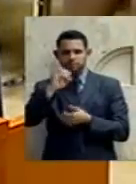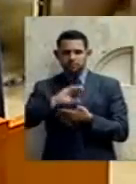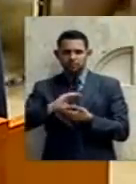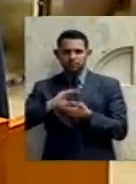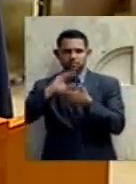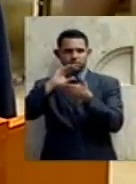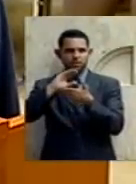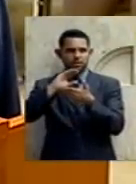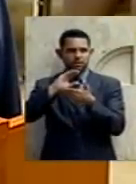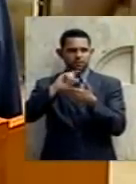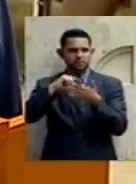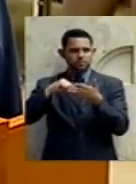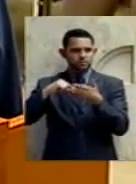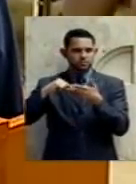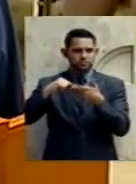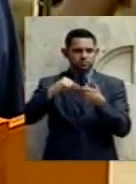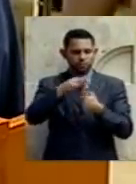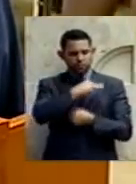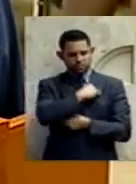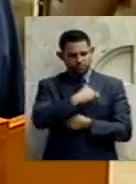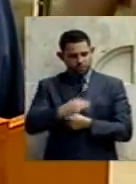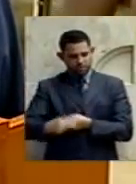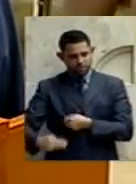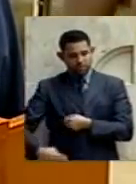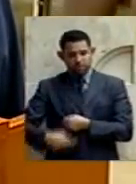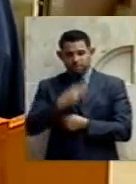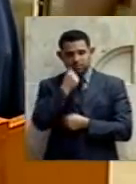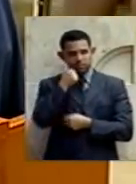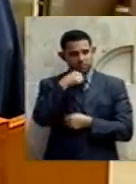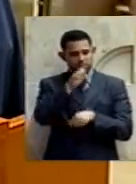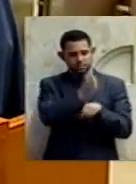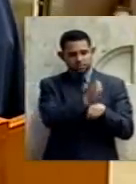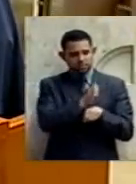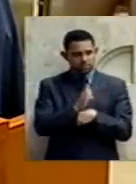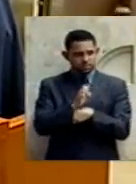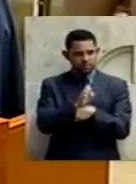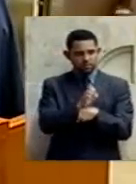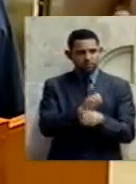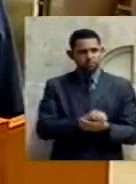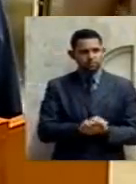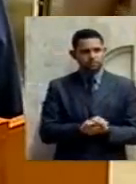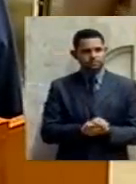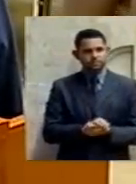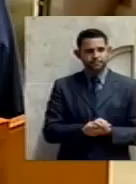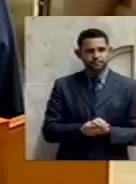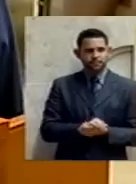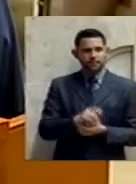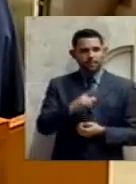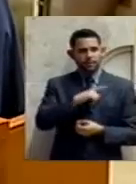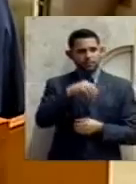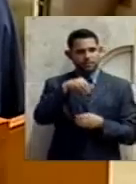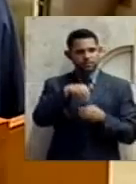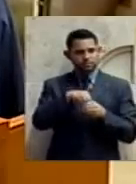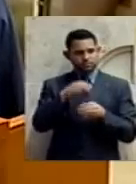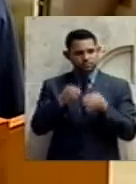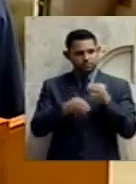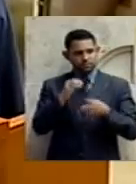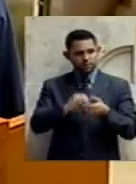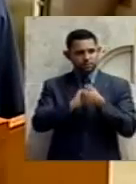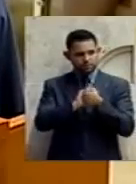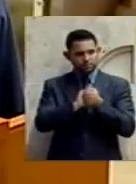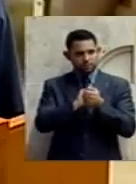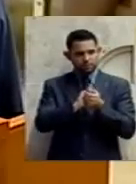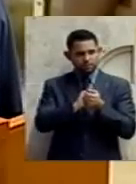CNJ, senhores ministros e ministras de Estados, e aqui, dentro do sistema de justiça, peço permissão para